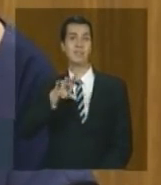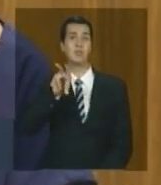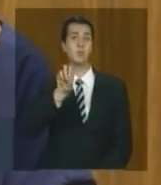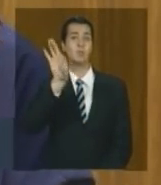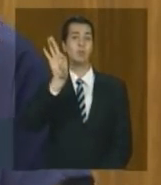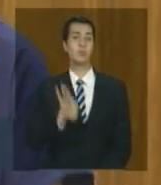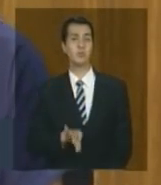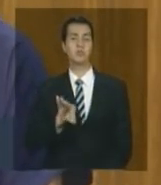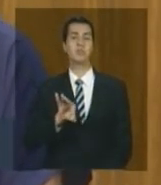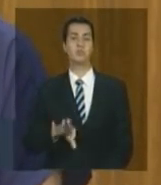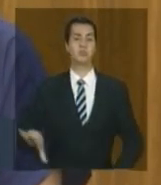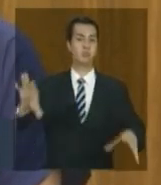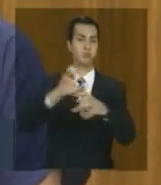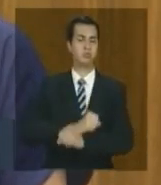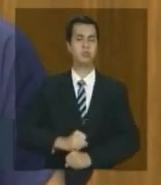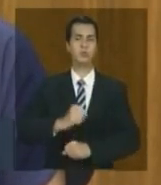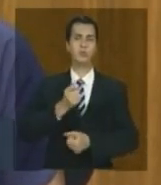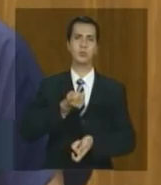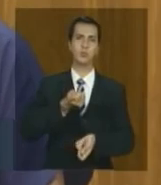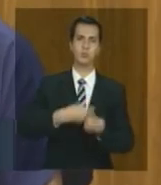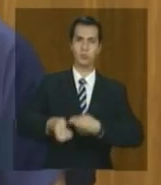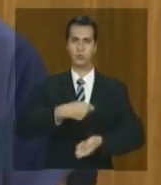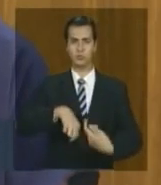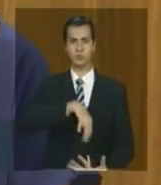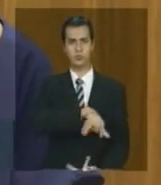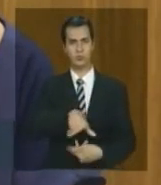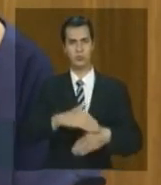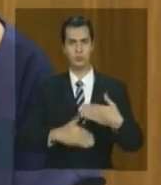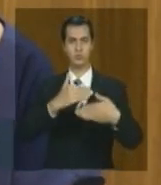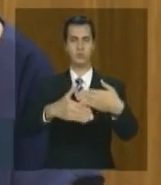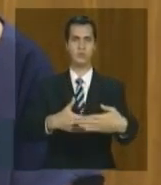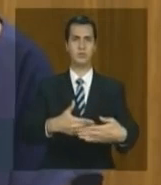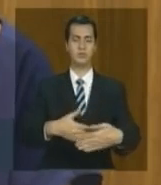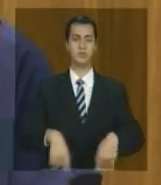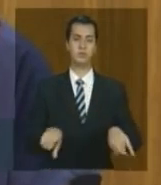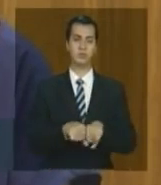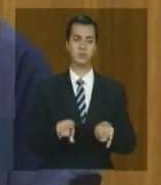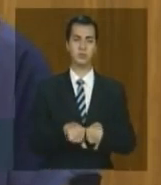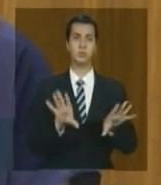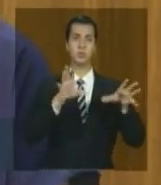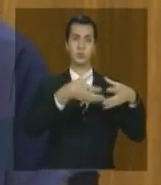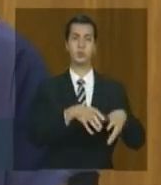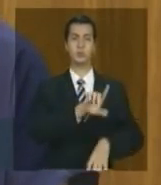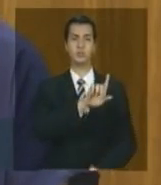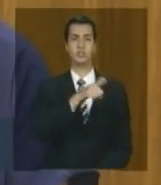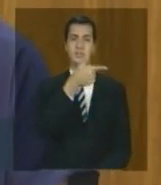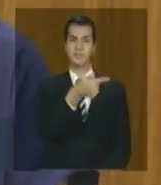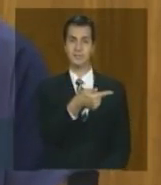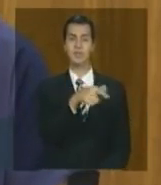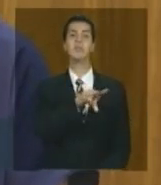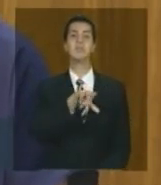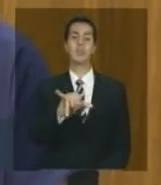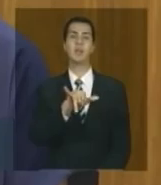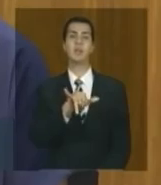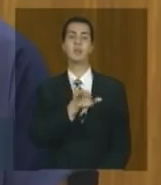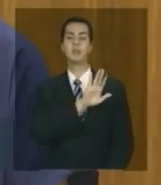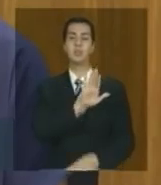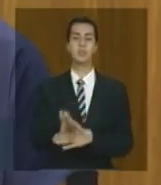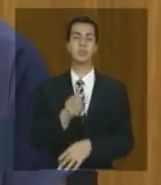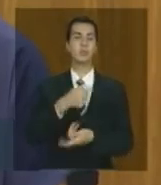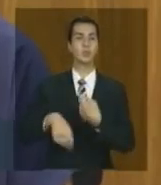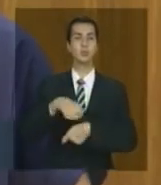economia mundial. E, segundo essas mesmas estimativas, o G7 responderá por apenas 9%